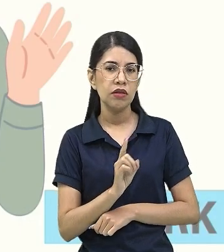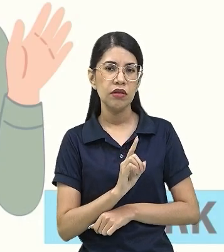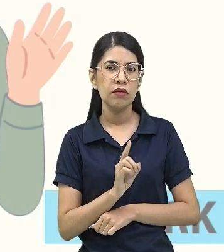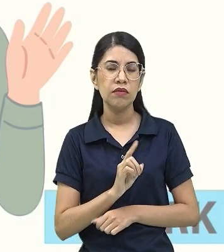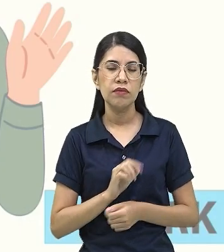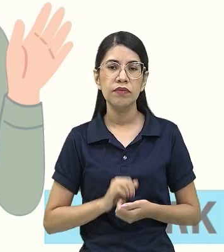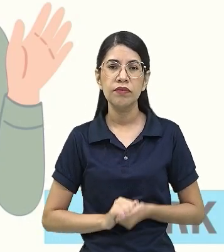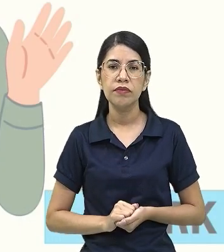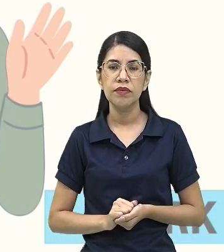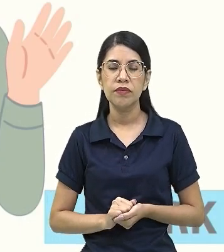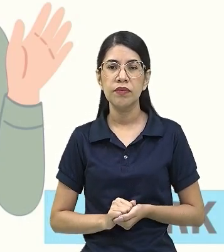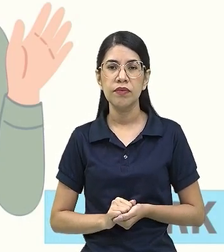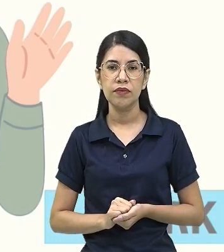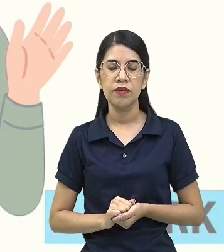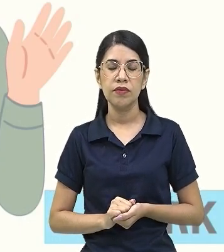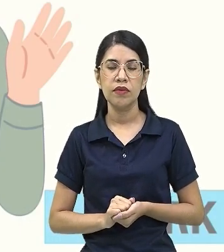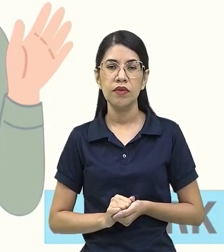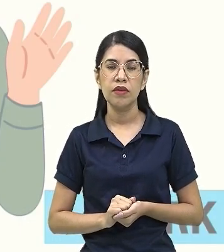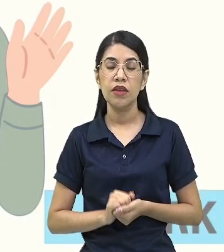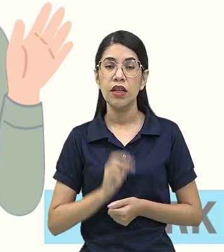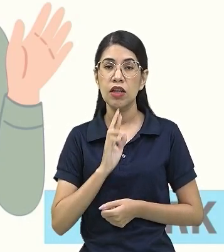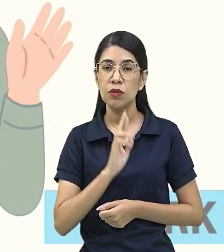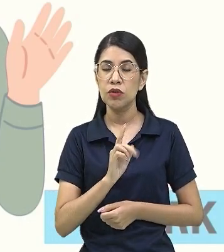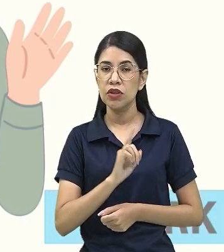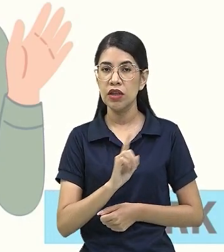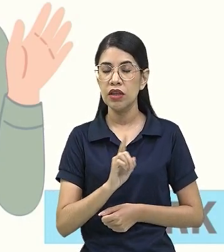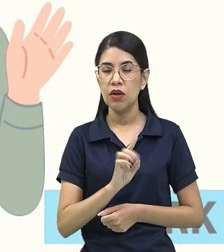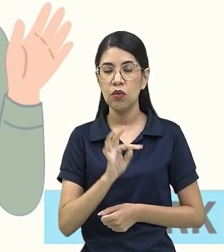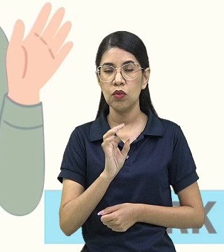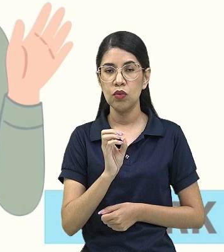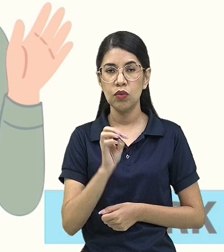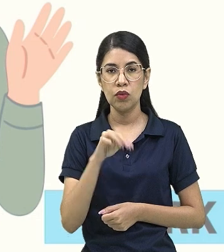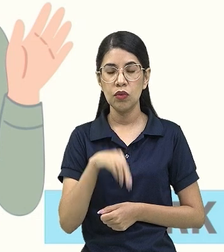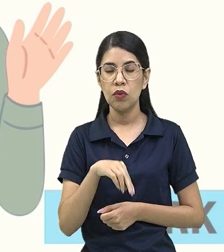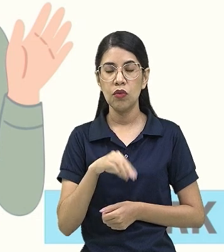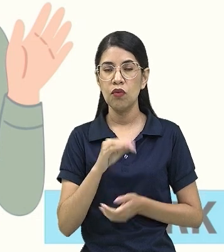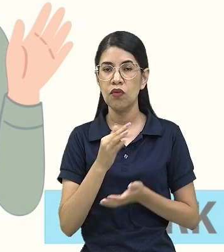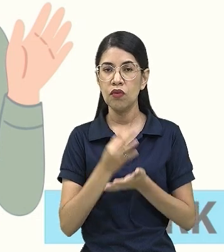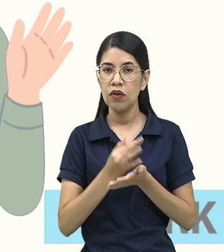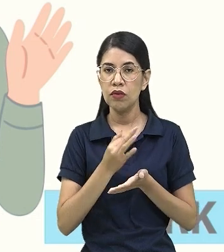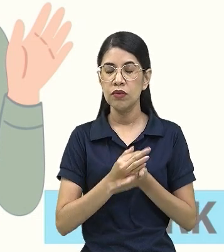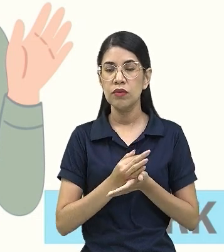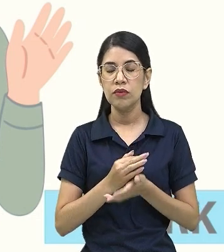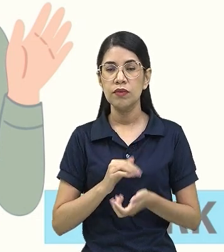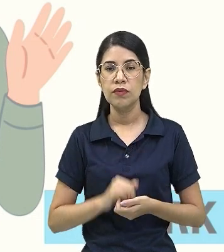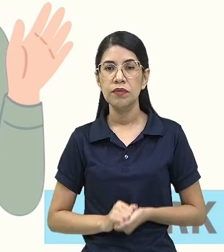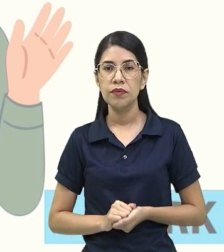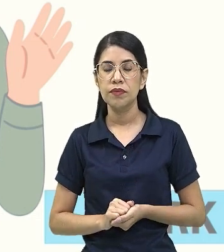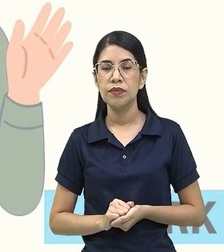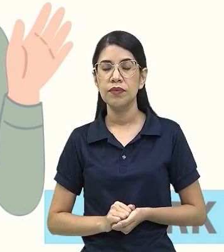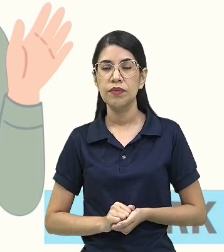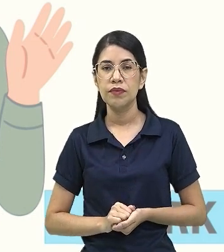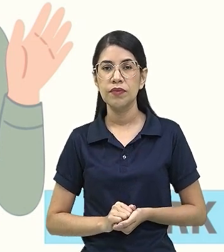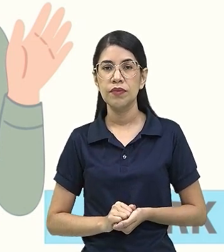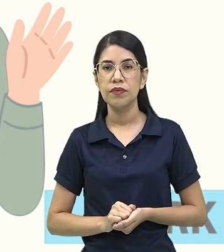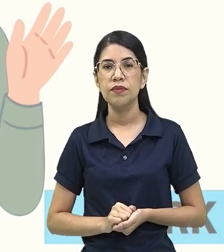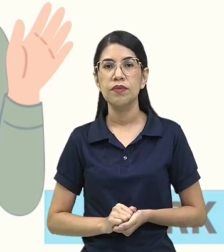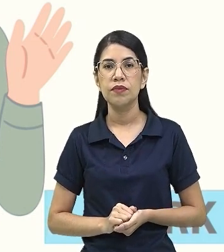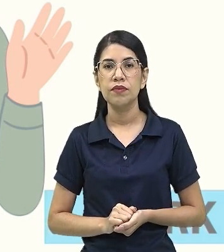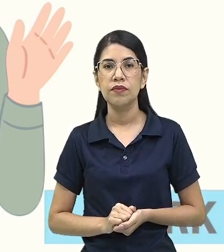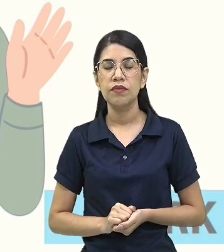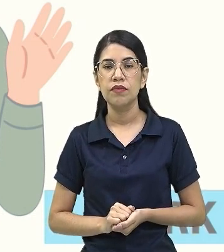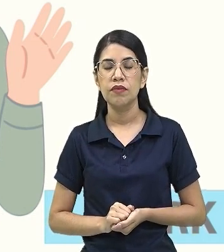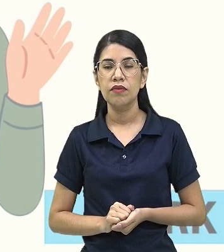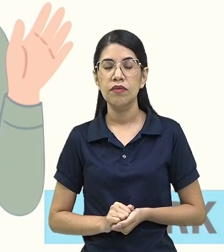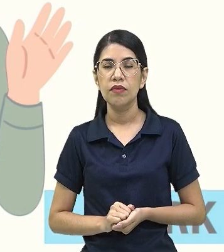he wasn't. Então, ele responde aqui, não, ele não estava. He didn't feel